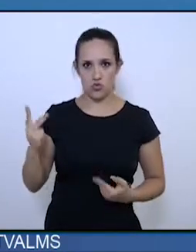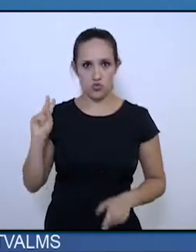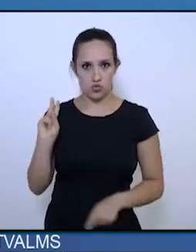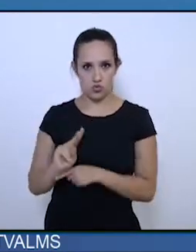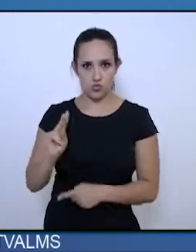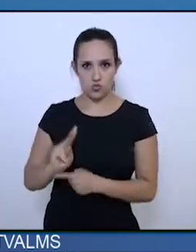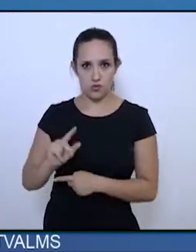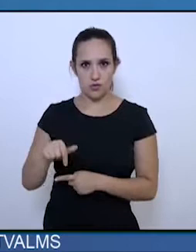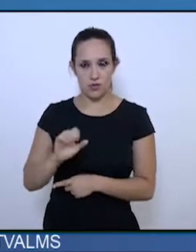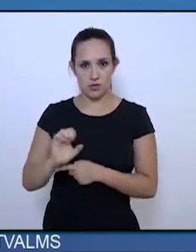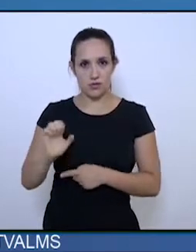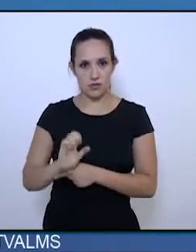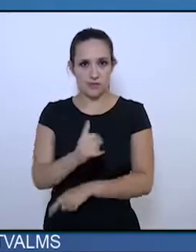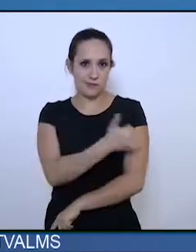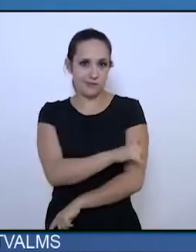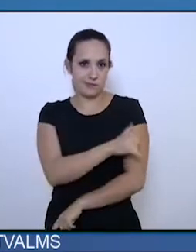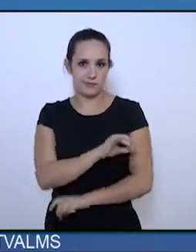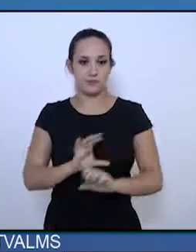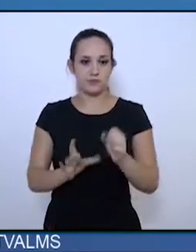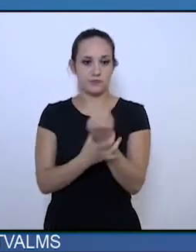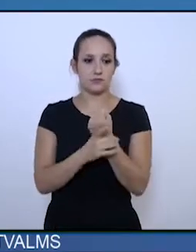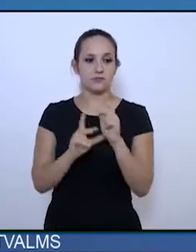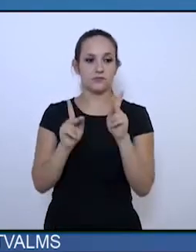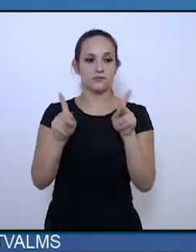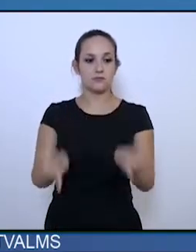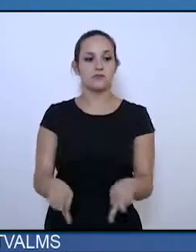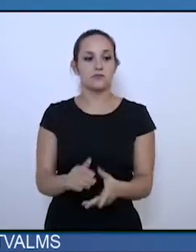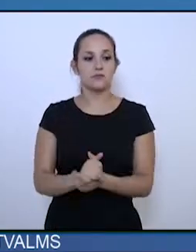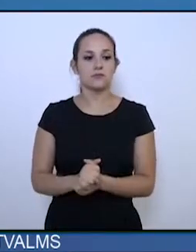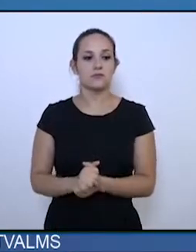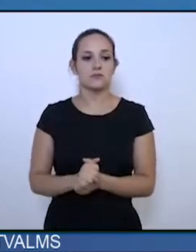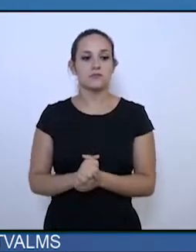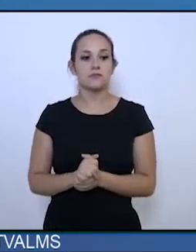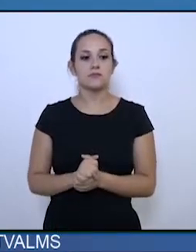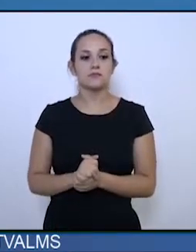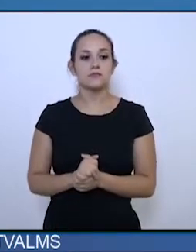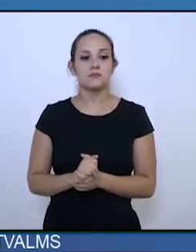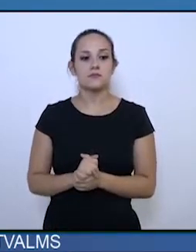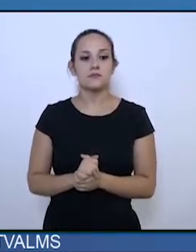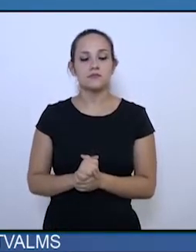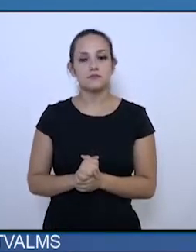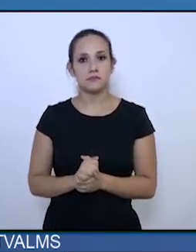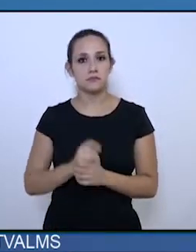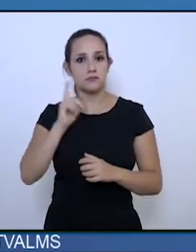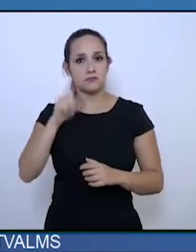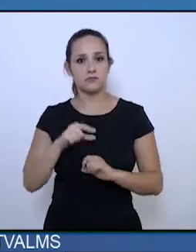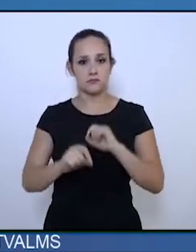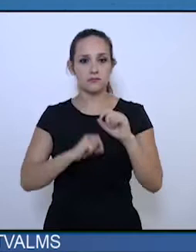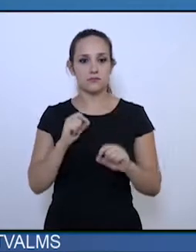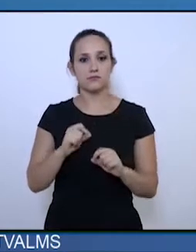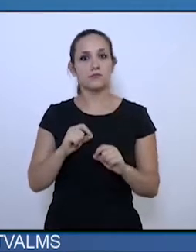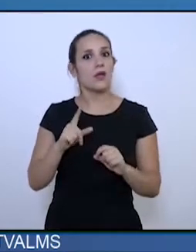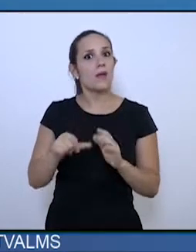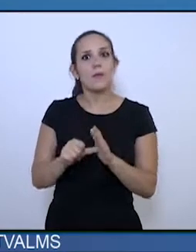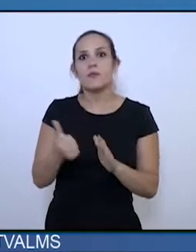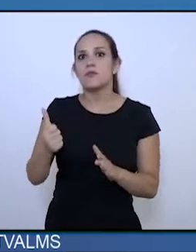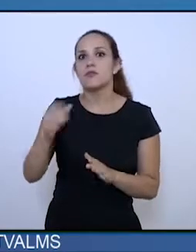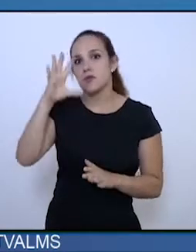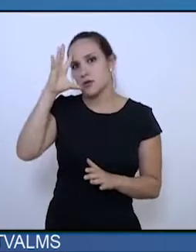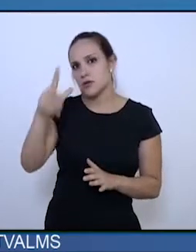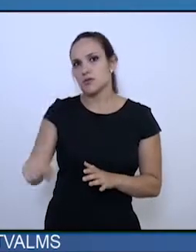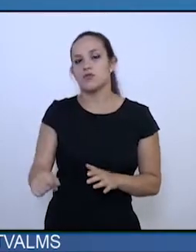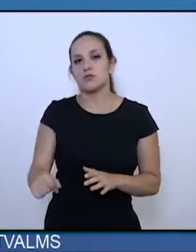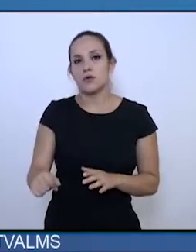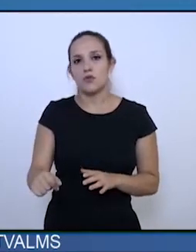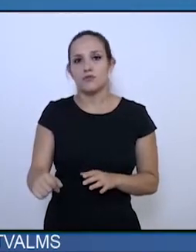pública. 2. Trata-se da primeira medida dessa natureza decretada na história republicana após